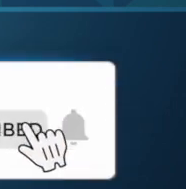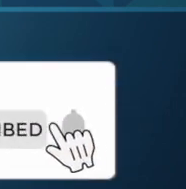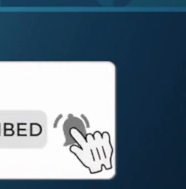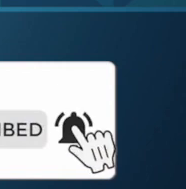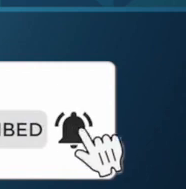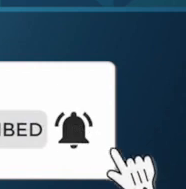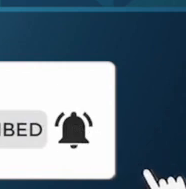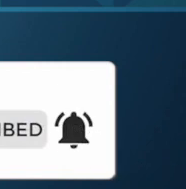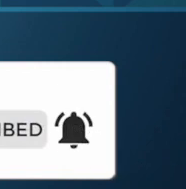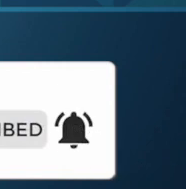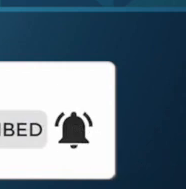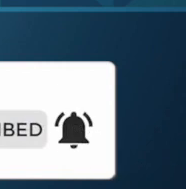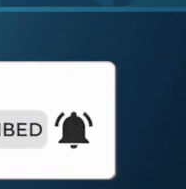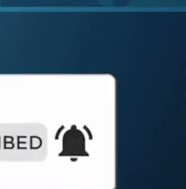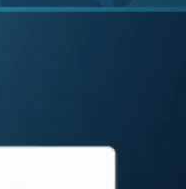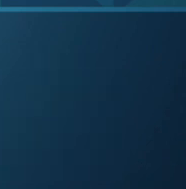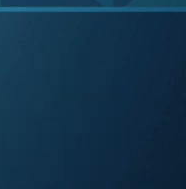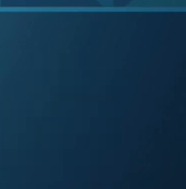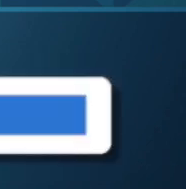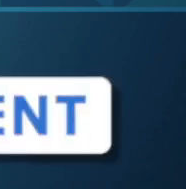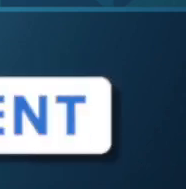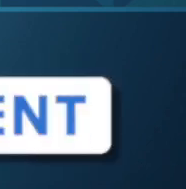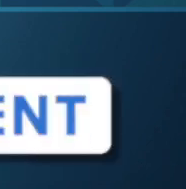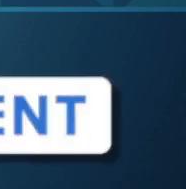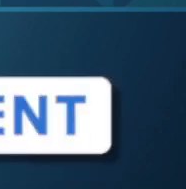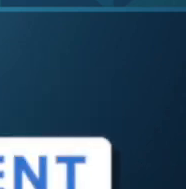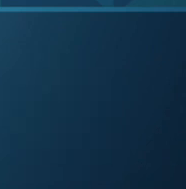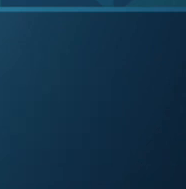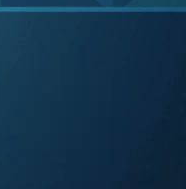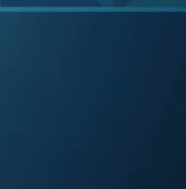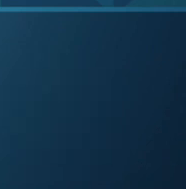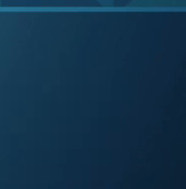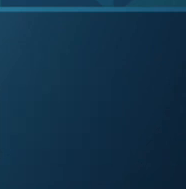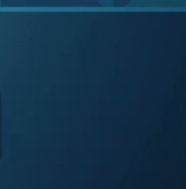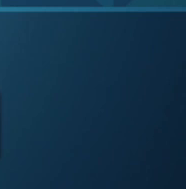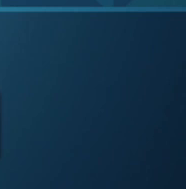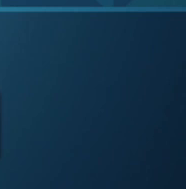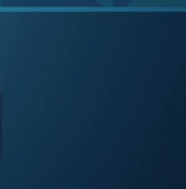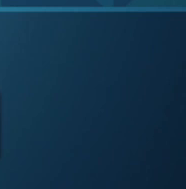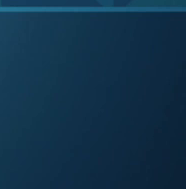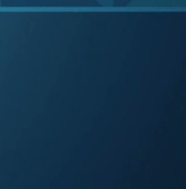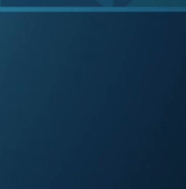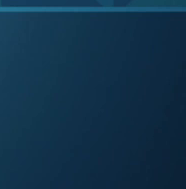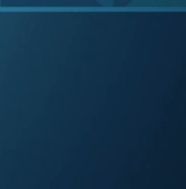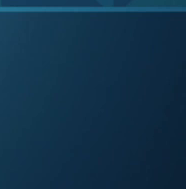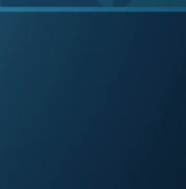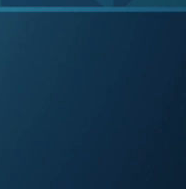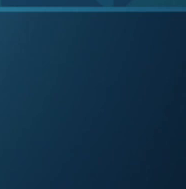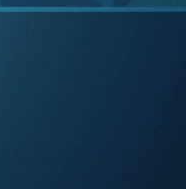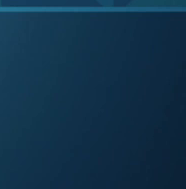RTTeli hanehang botão notificação fo comentário no fahetutang ba media social siraseluk.